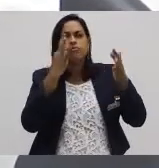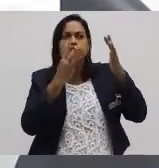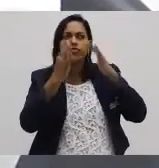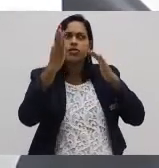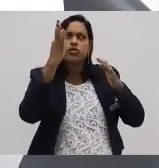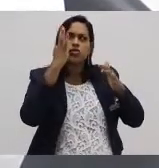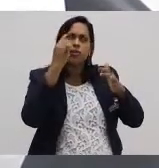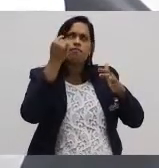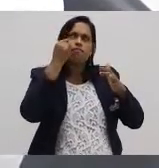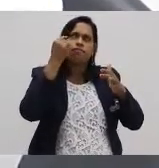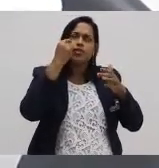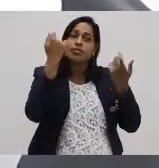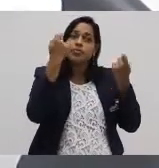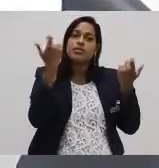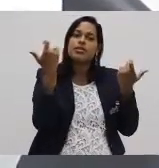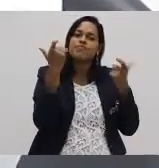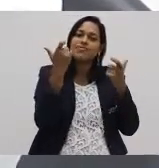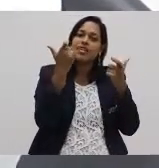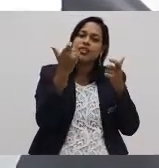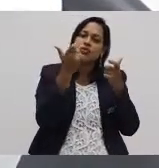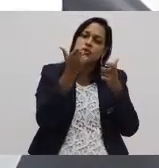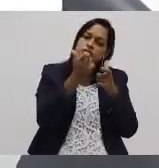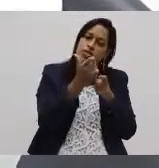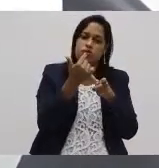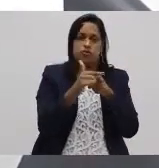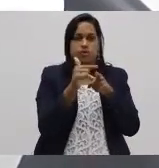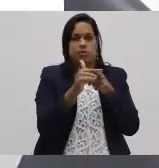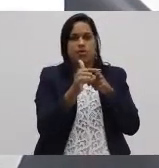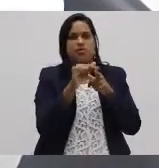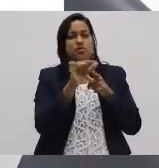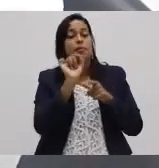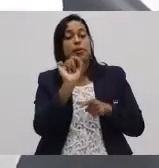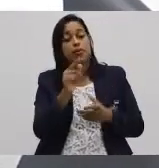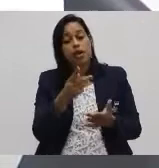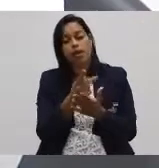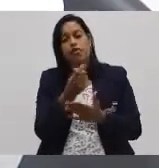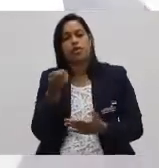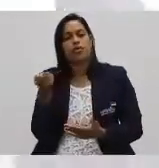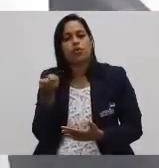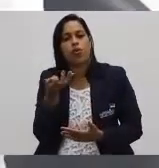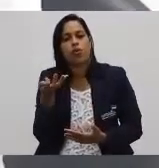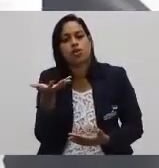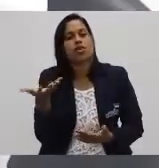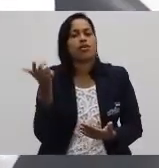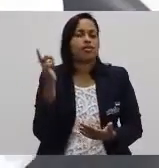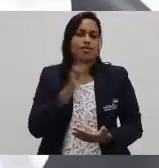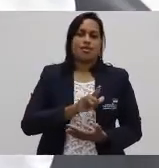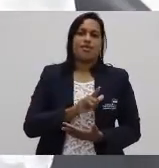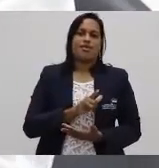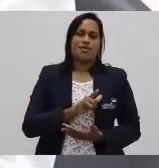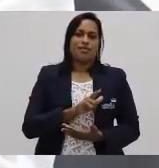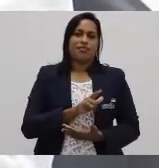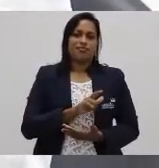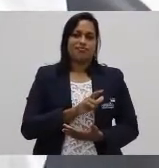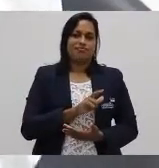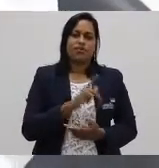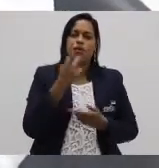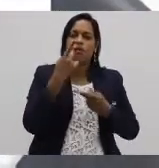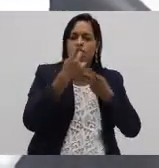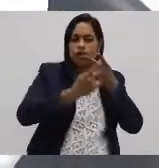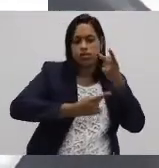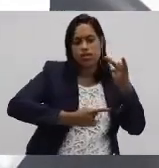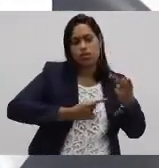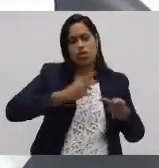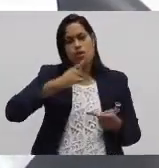preconiza reduzir esses gargalos para que a produção flua com maior facilidade. Falamos sobre o PCP, que